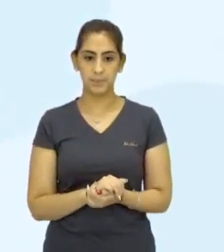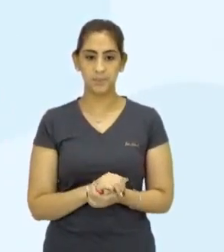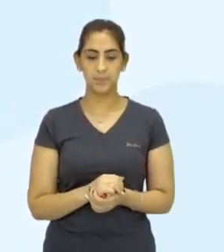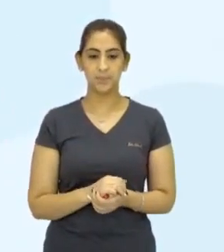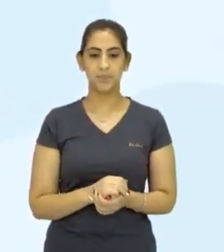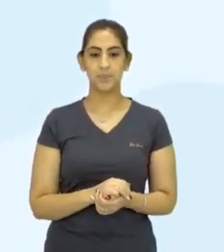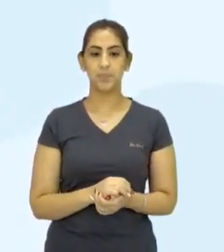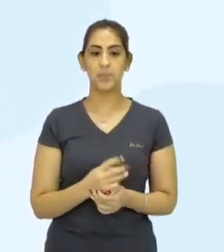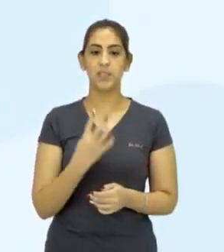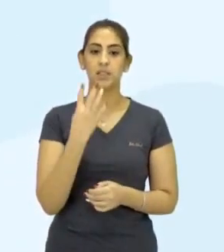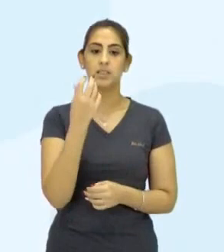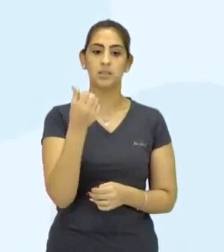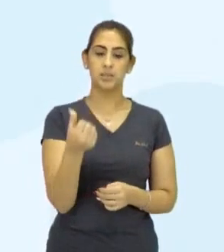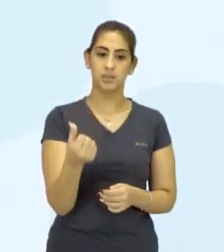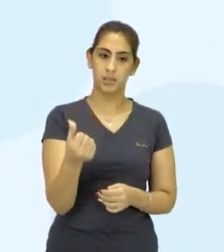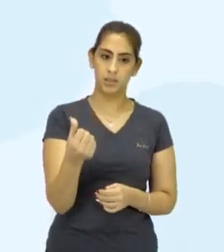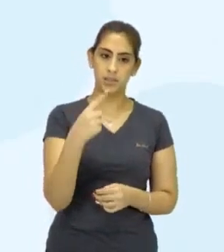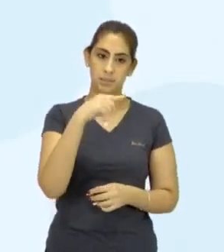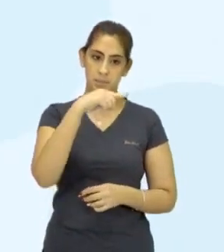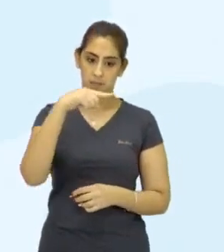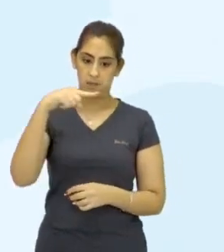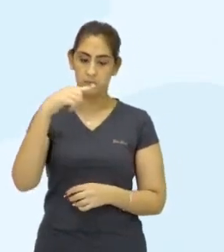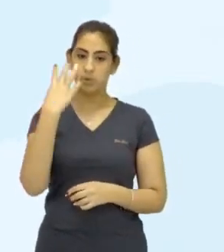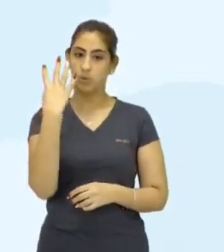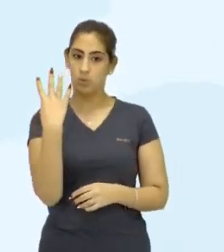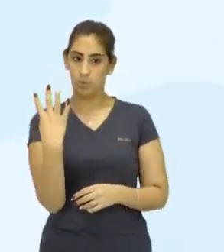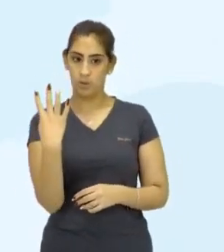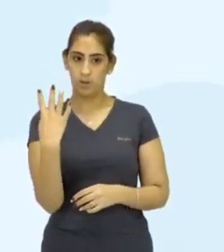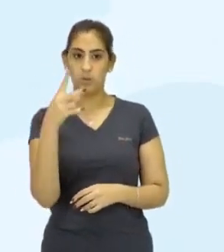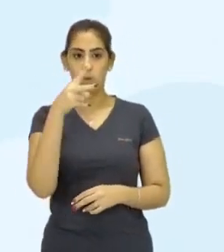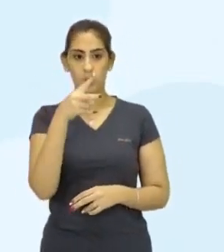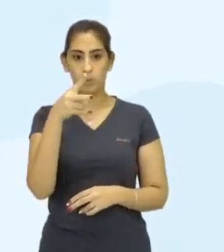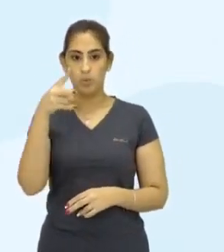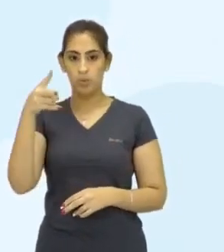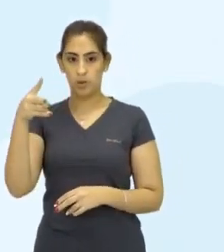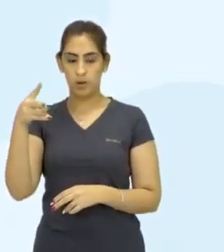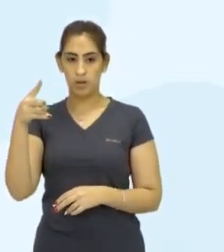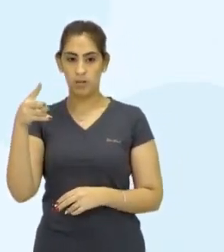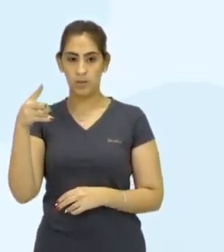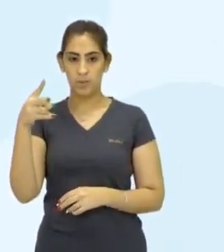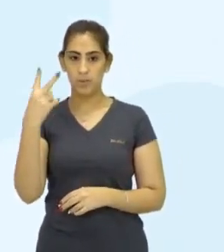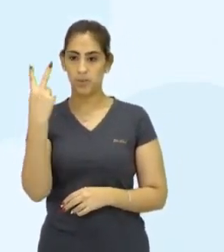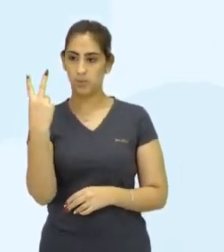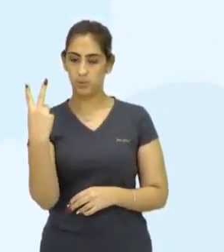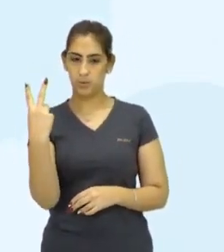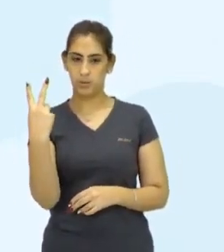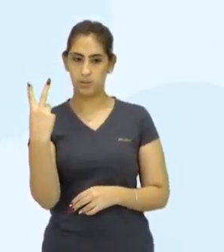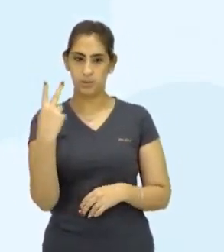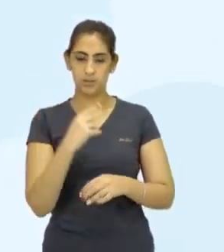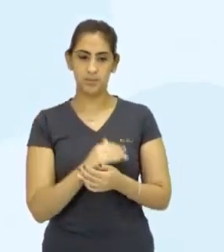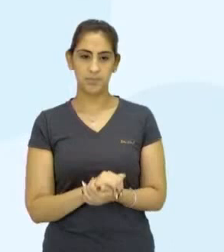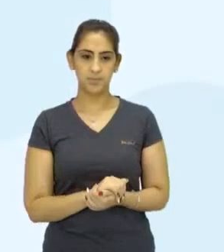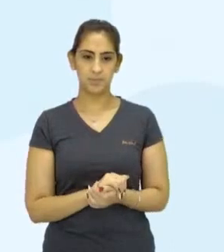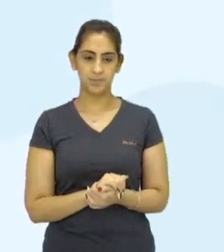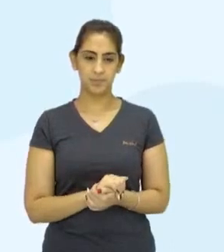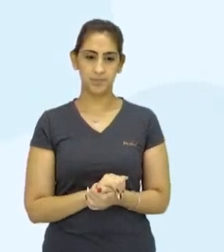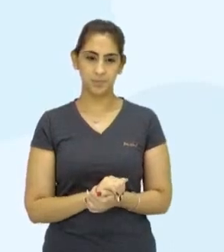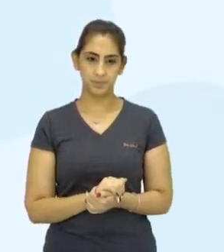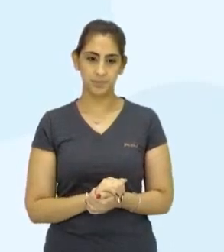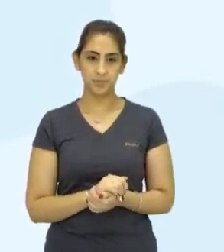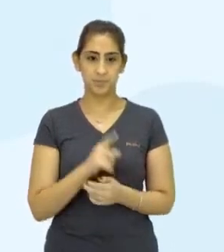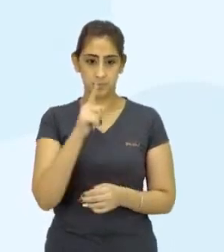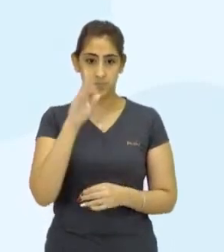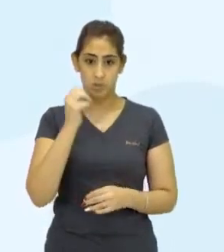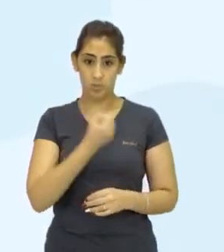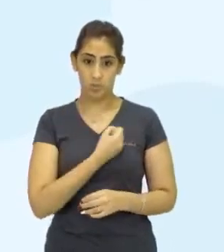para o menor. Então, 6 menos 4 em relação ao tempo. 6 menos 4, 2 anos, tá? Já sei que esse vai ser o número de